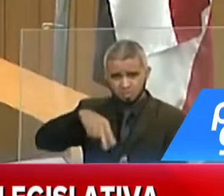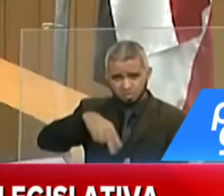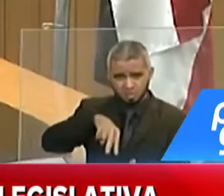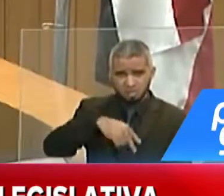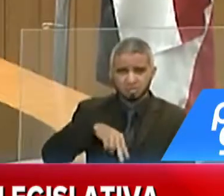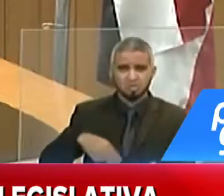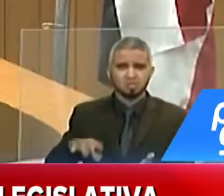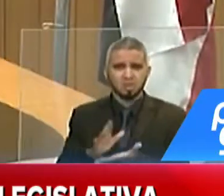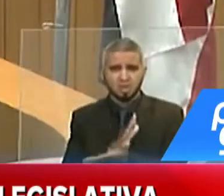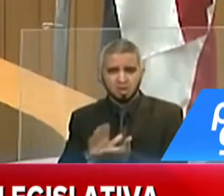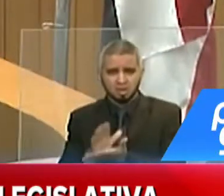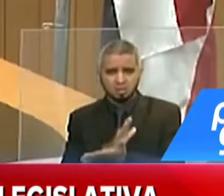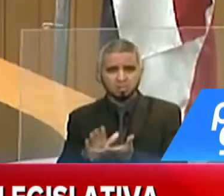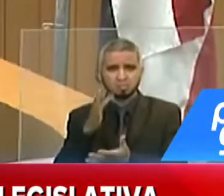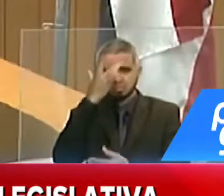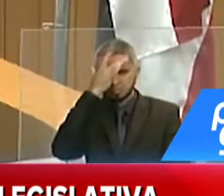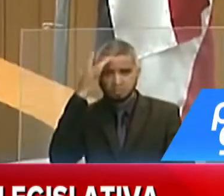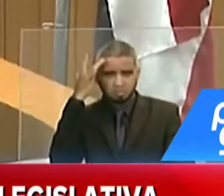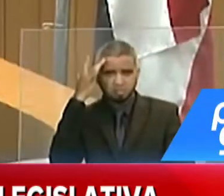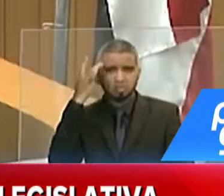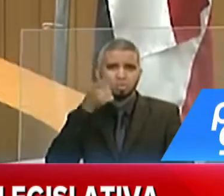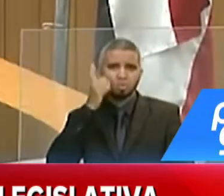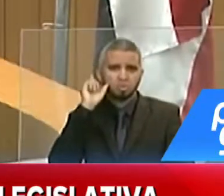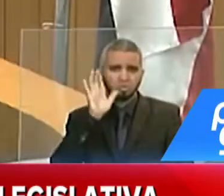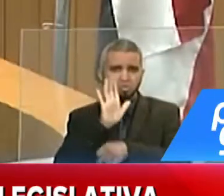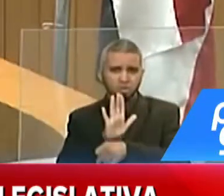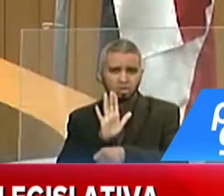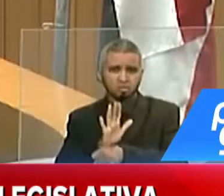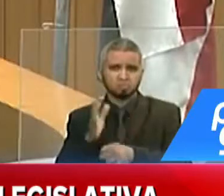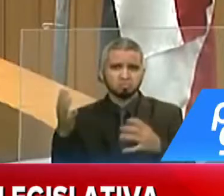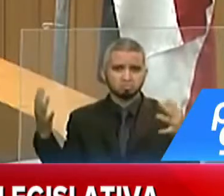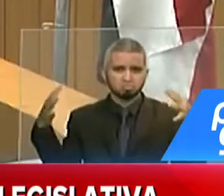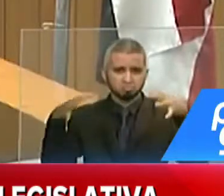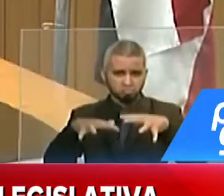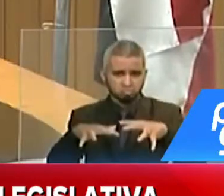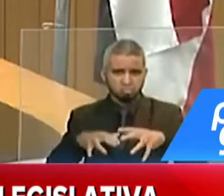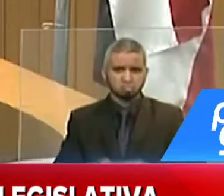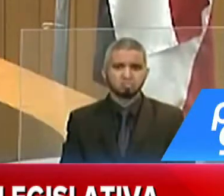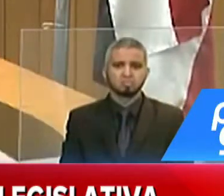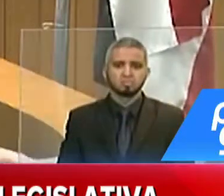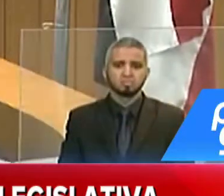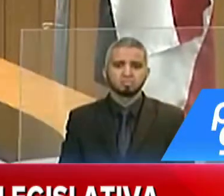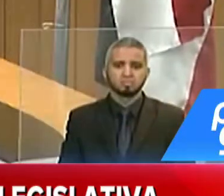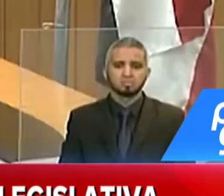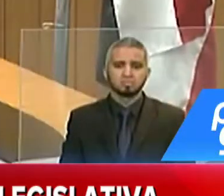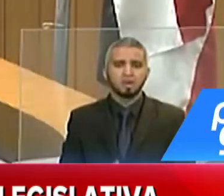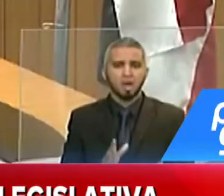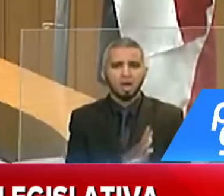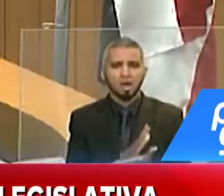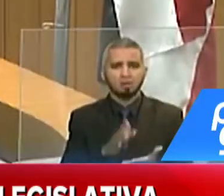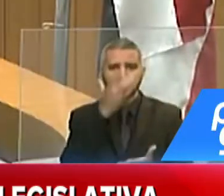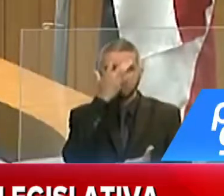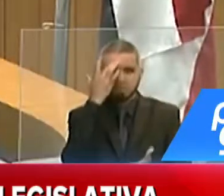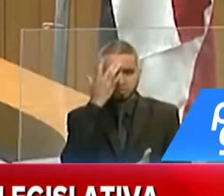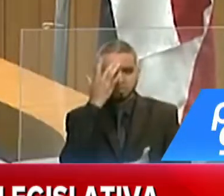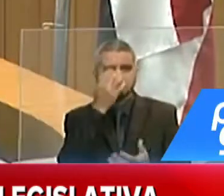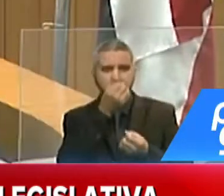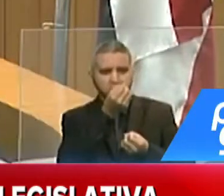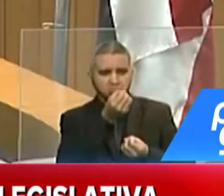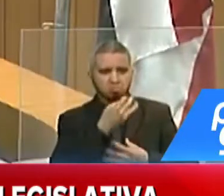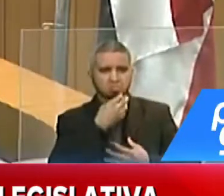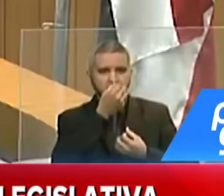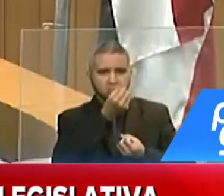sessão da tarde de ontem, e fiquei triste em ouvir depoimentos de pessoas que têm grupos que